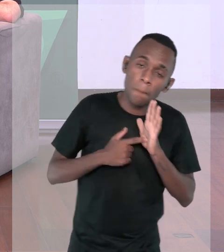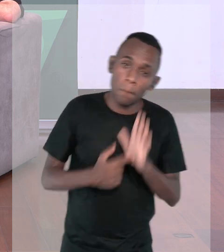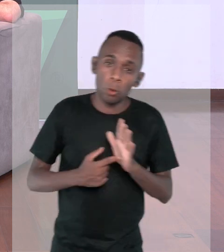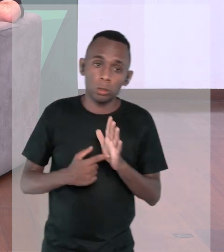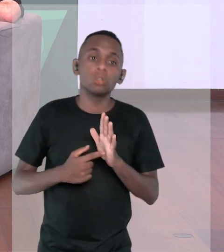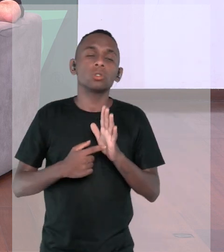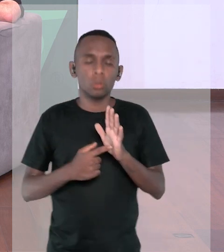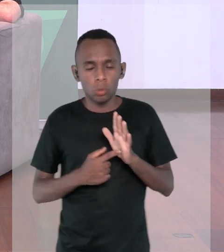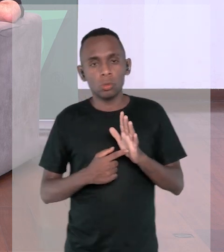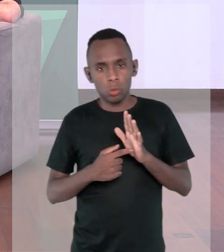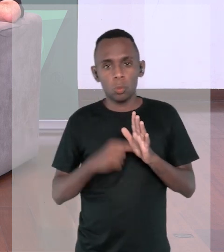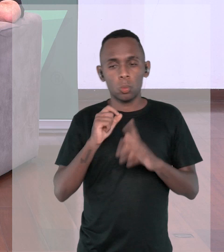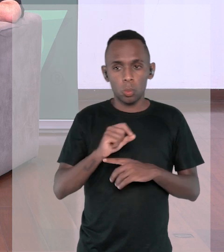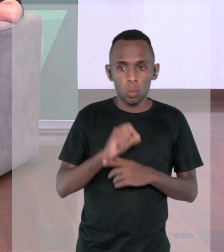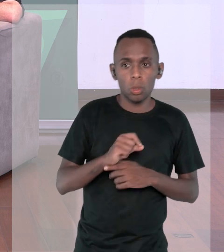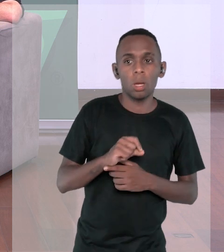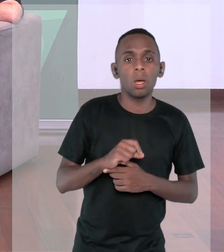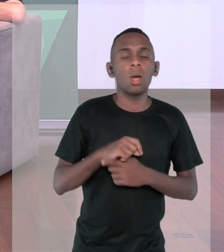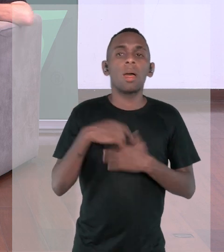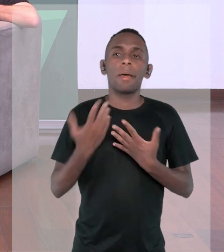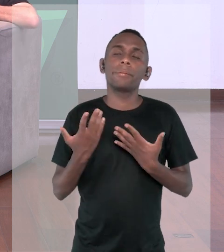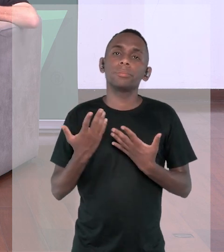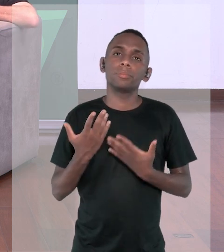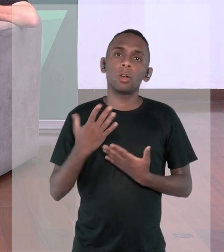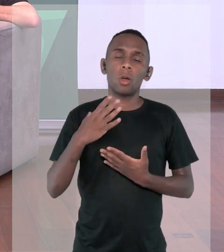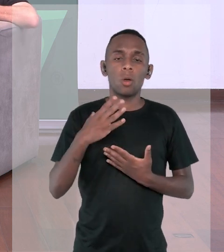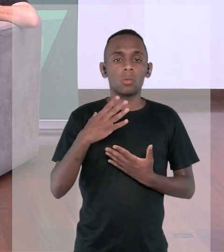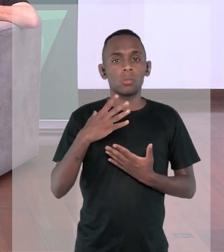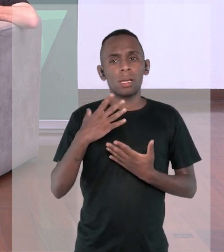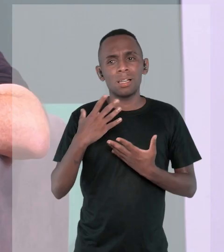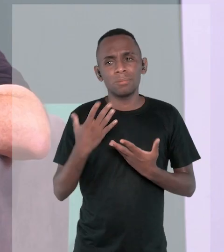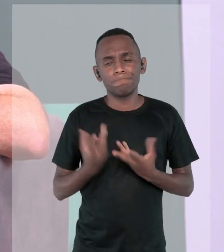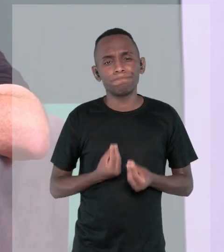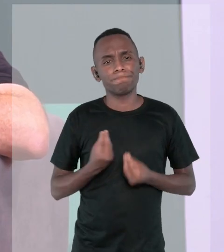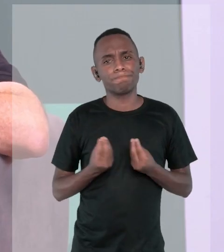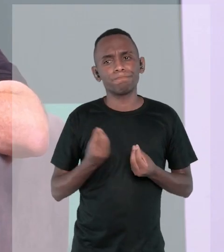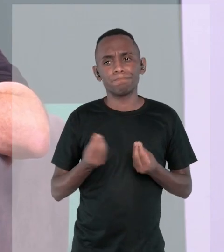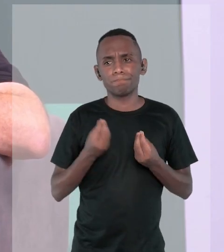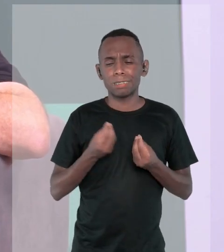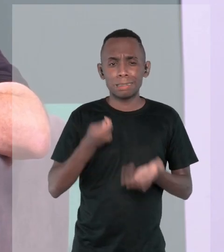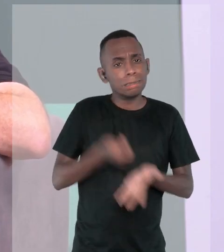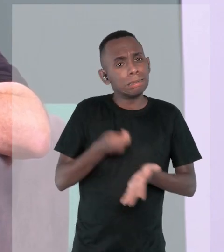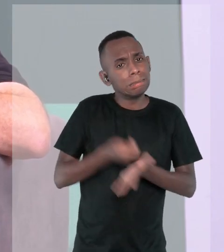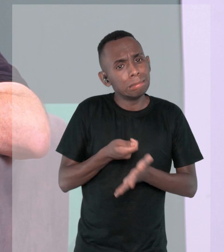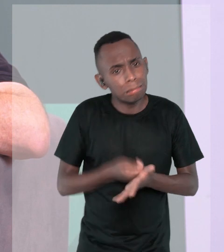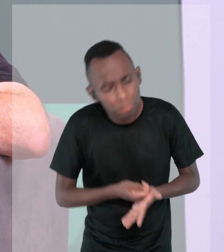que o compliance virou uma coisa assim tão rígida,